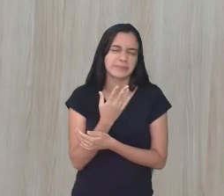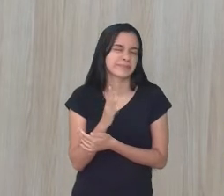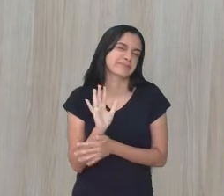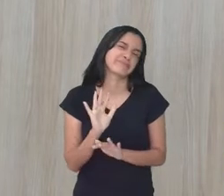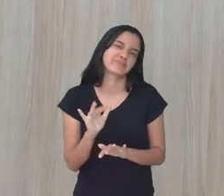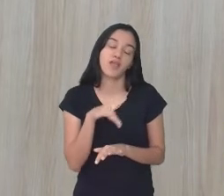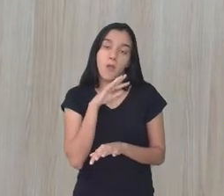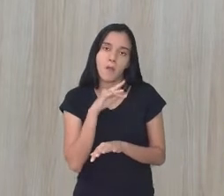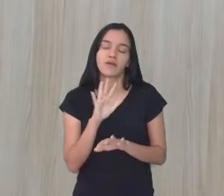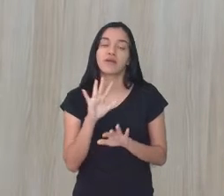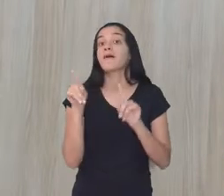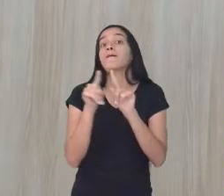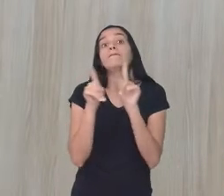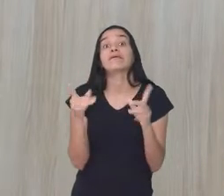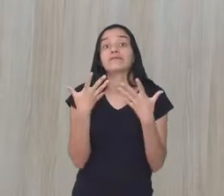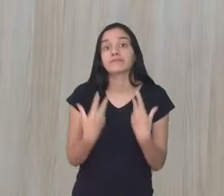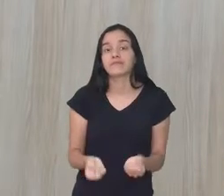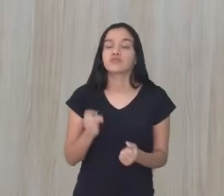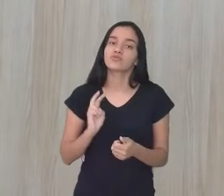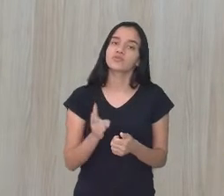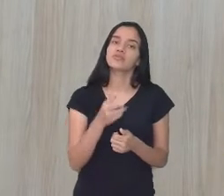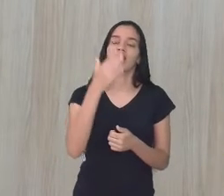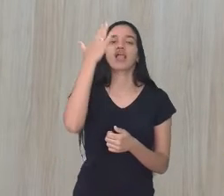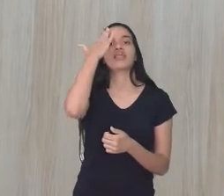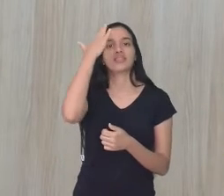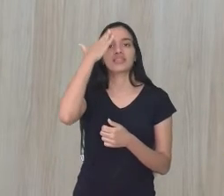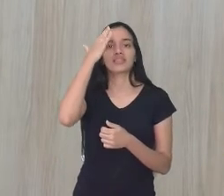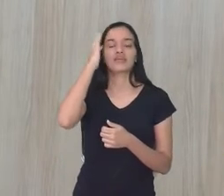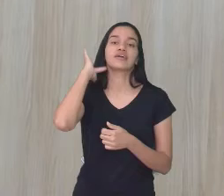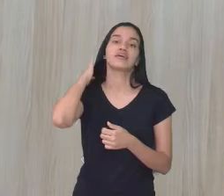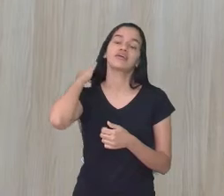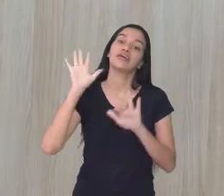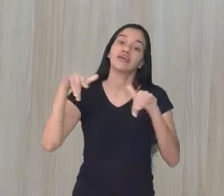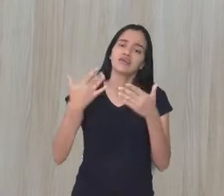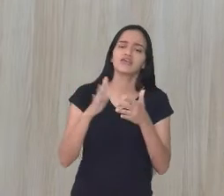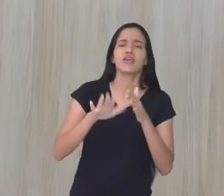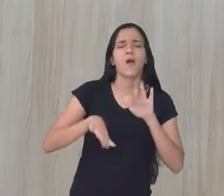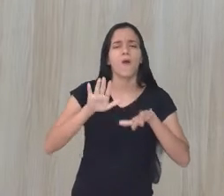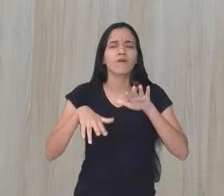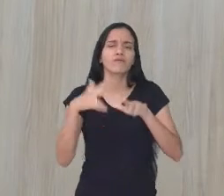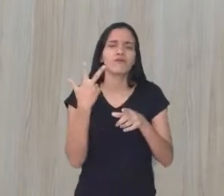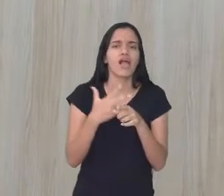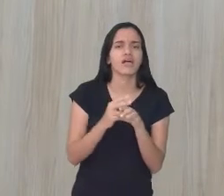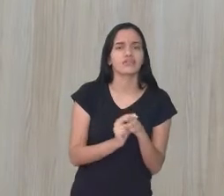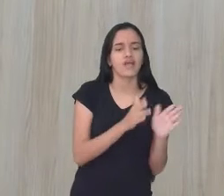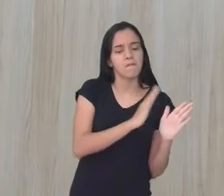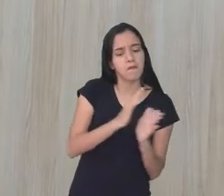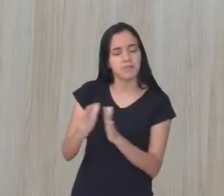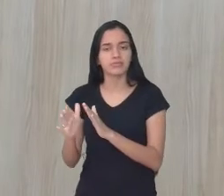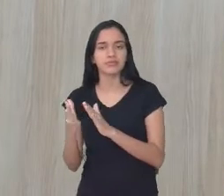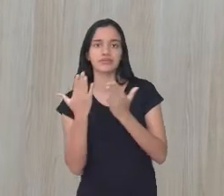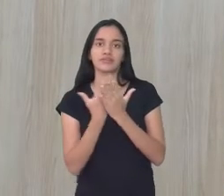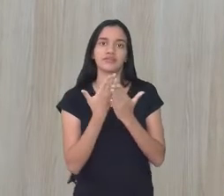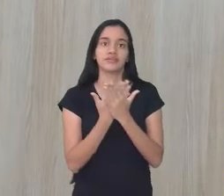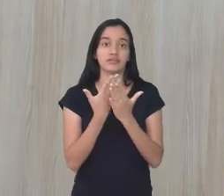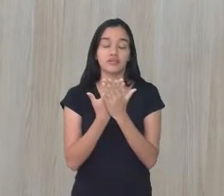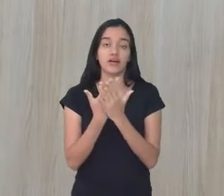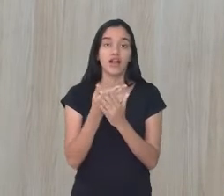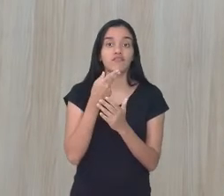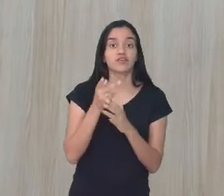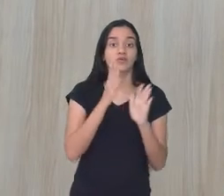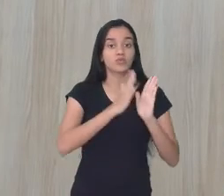dizer assim, né? Mas vamos embora entender, né? A gente veio em algumas séries aí de aulas, né, falando sobre todo